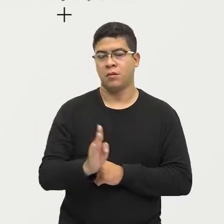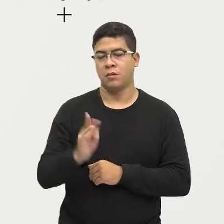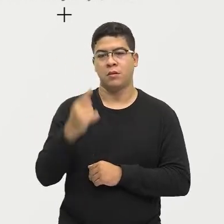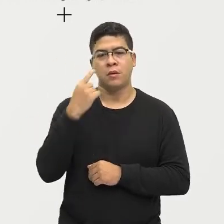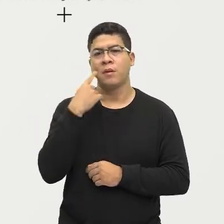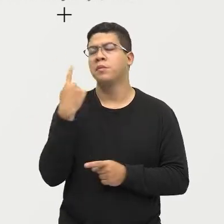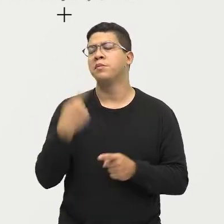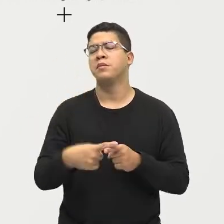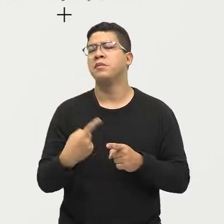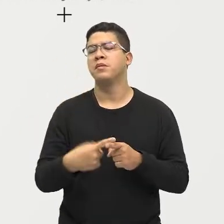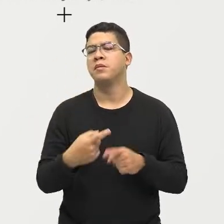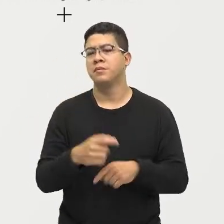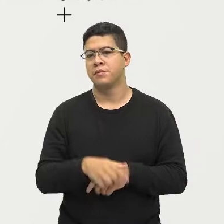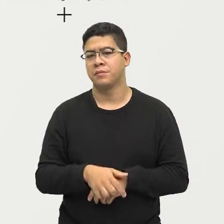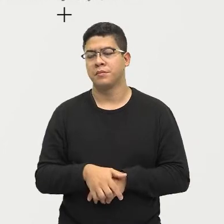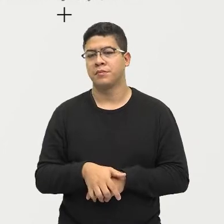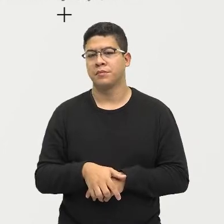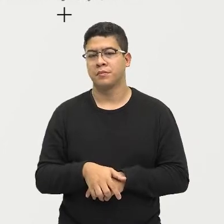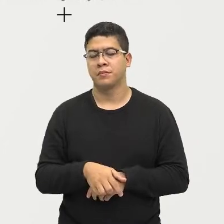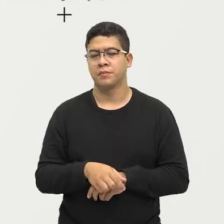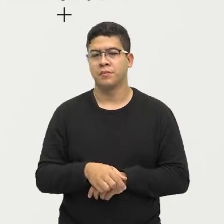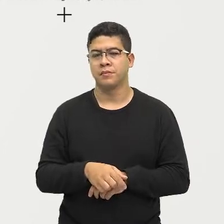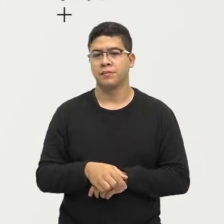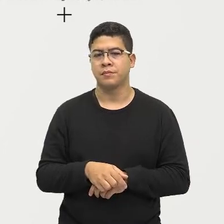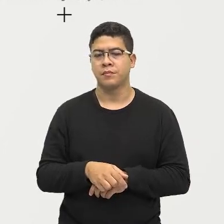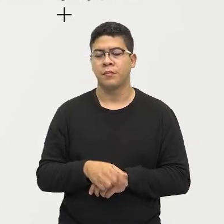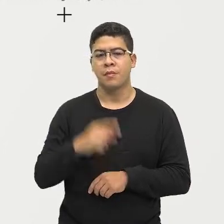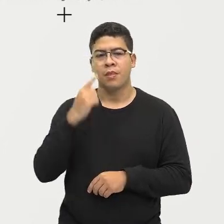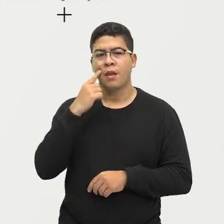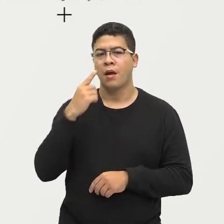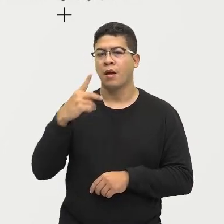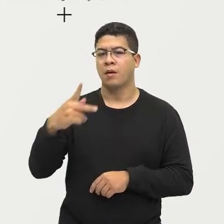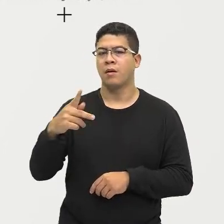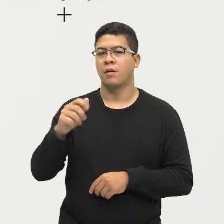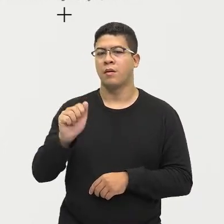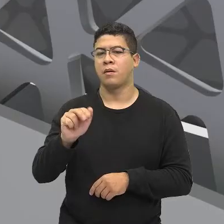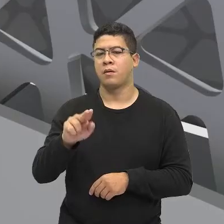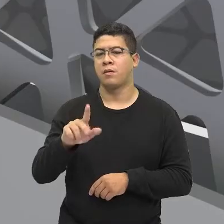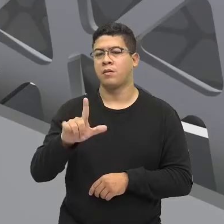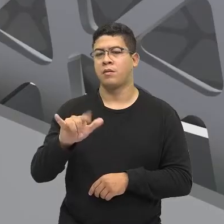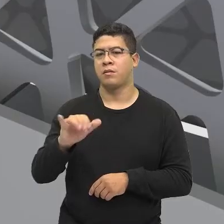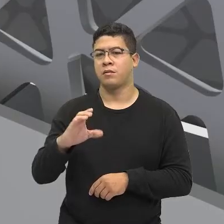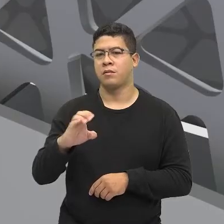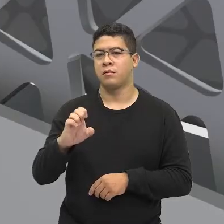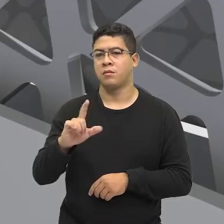literatura, professor, a Pauliceia Desvairada? Ele vai fazer críticas